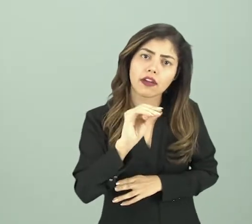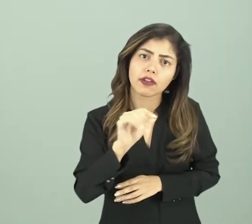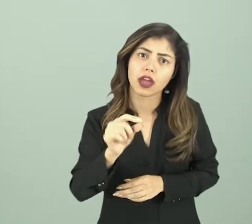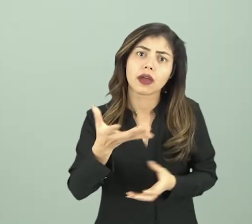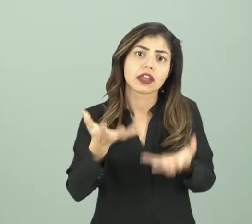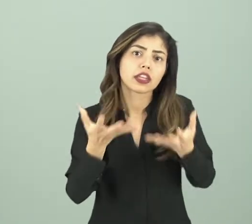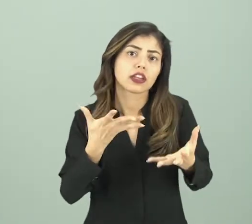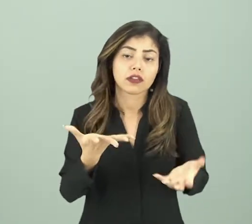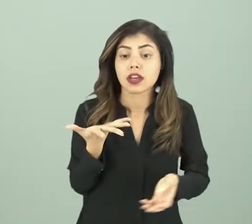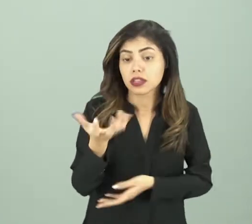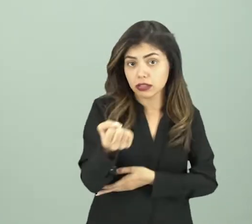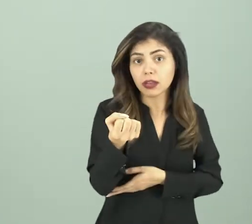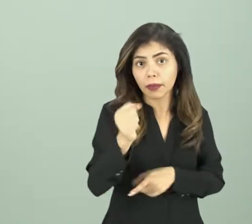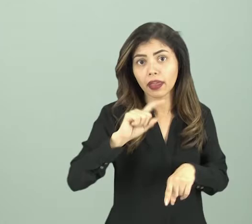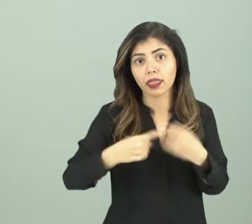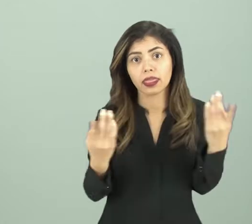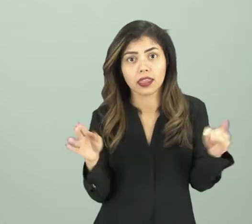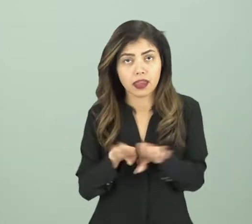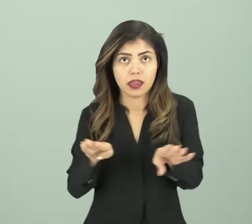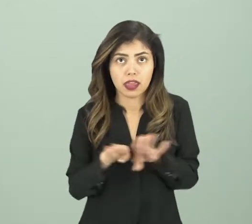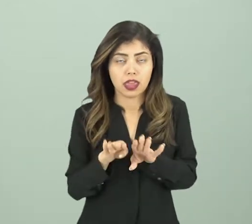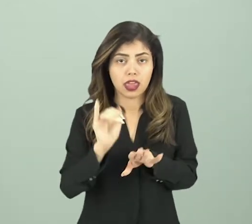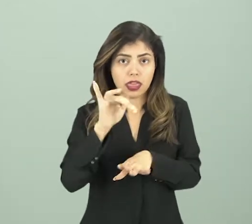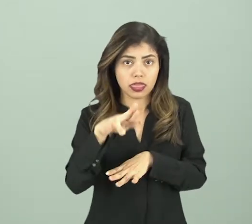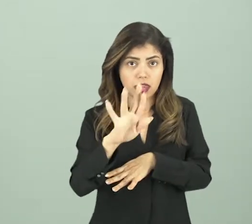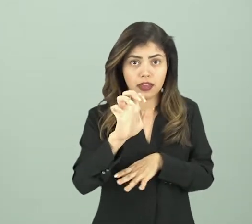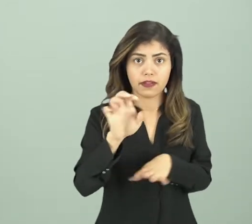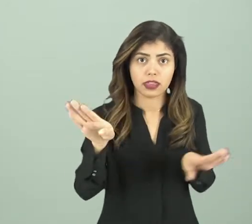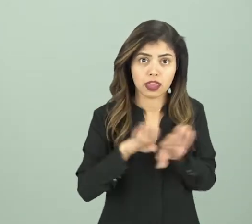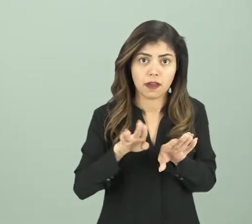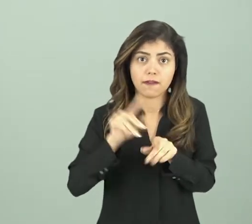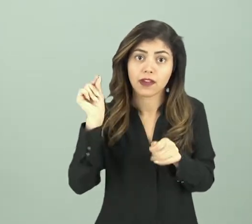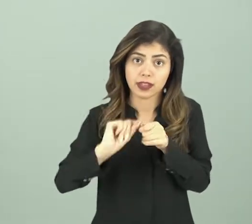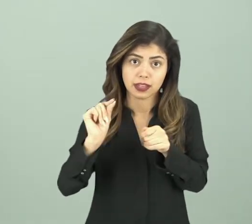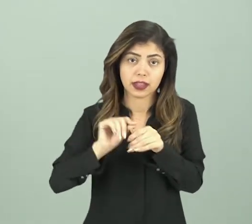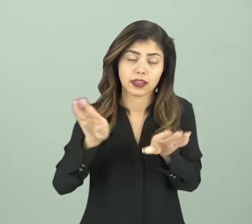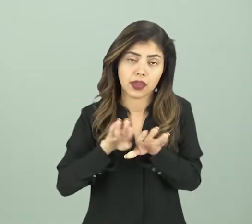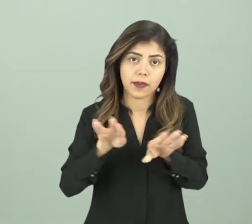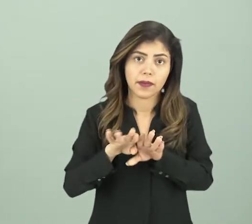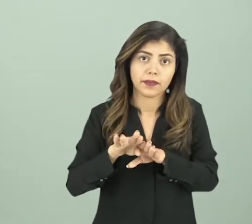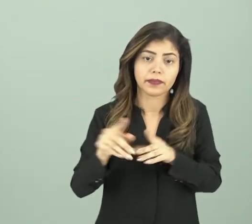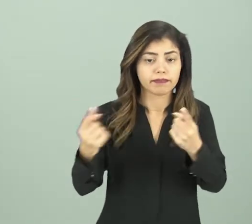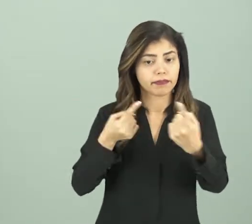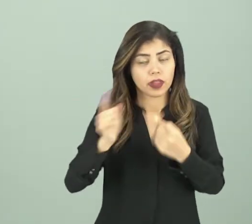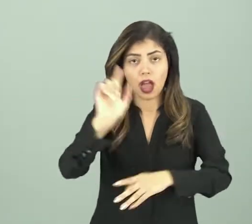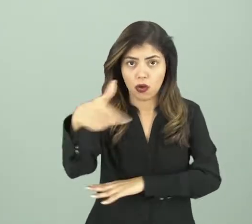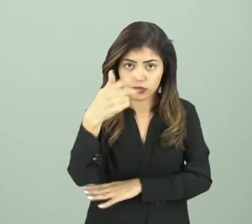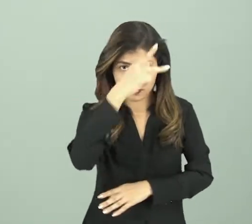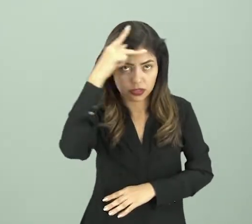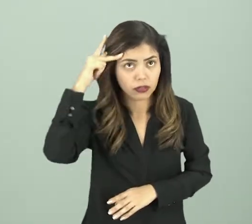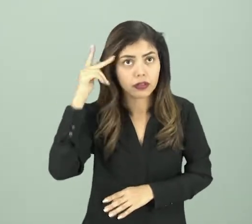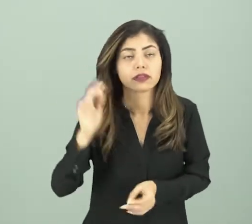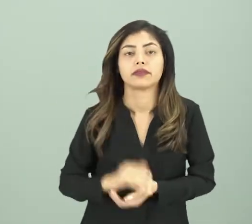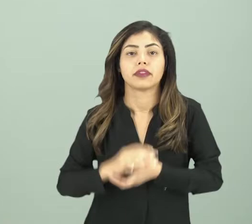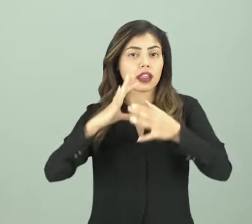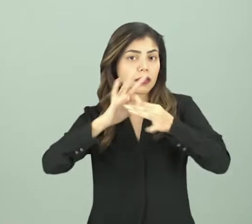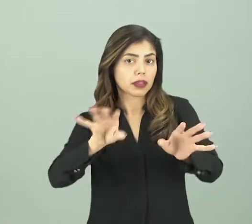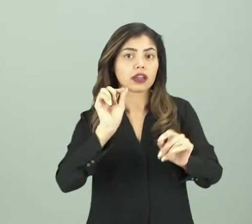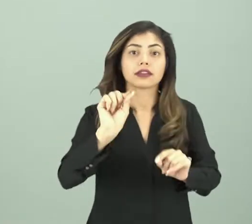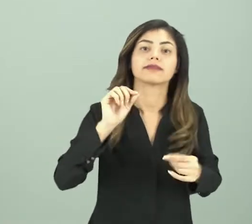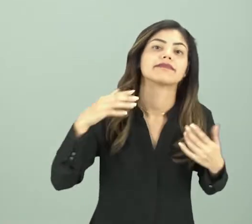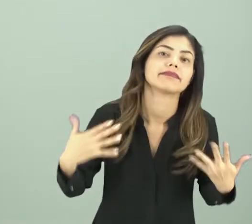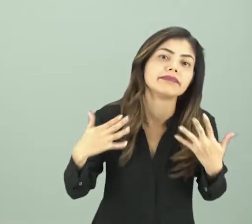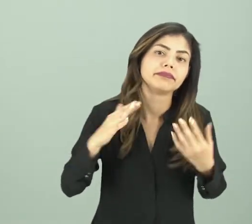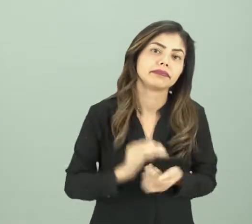a gente vai receber e nem ter entrave para aquilo que a gente vai fazer em relação aos outros. Então, a liberdade seria